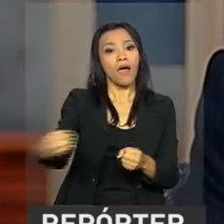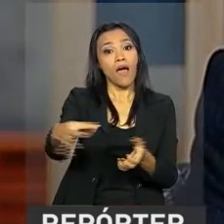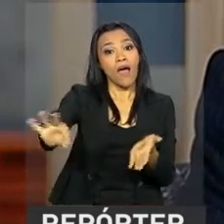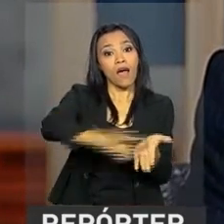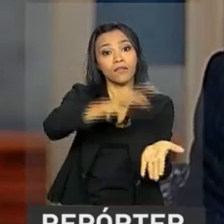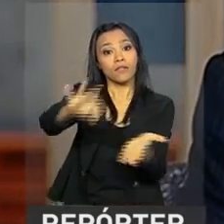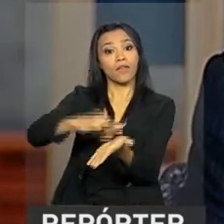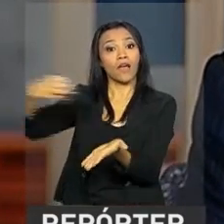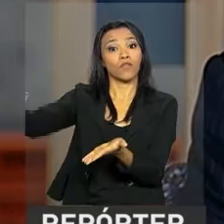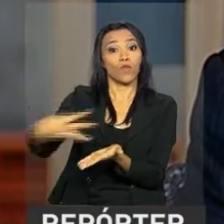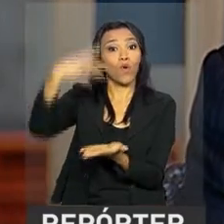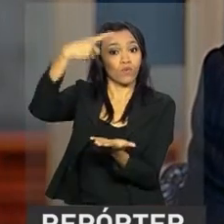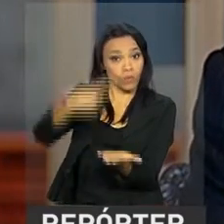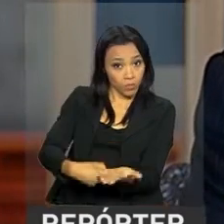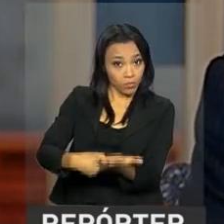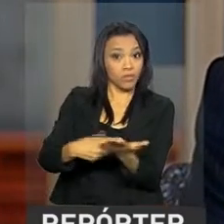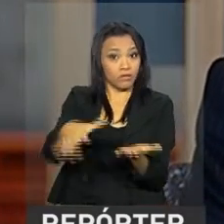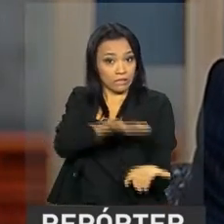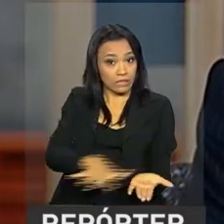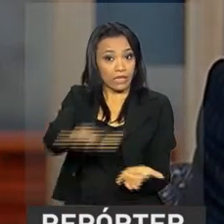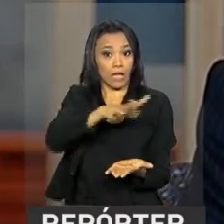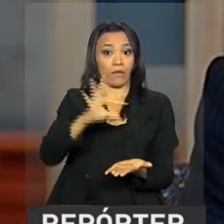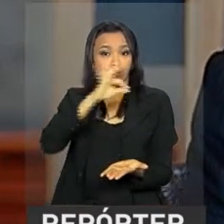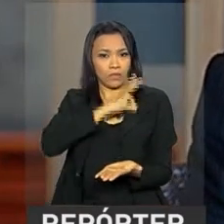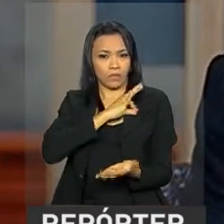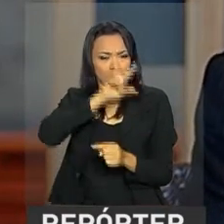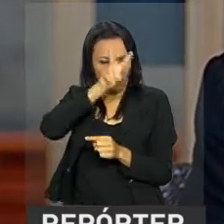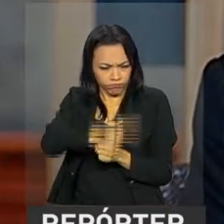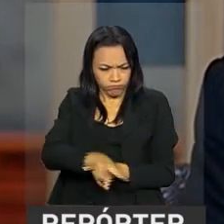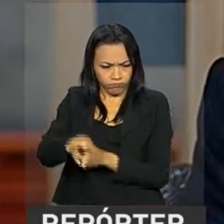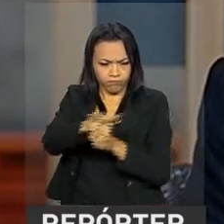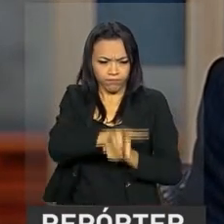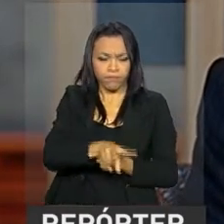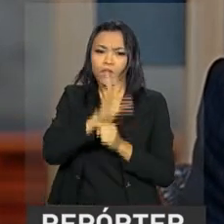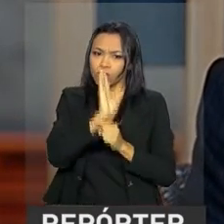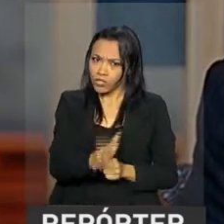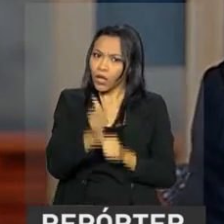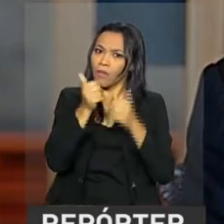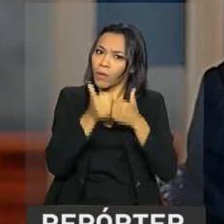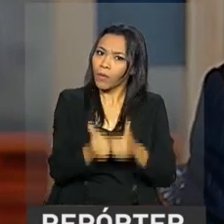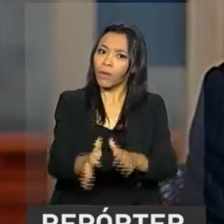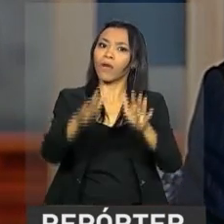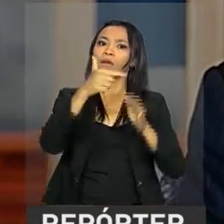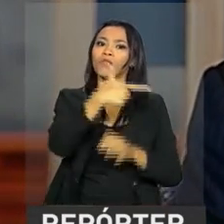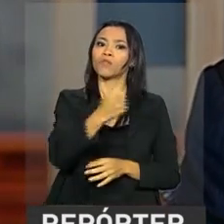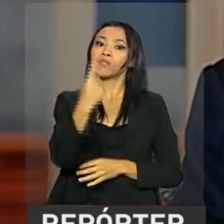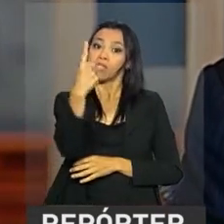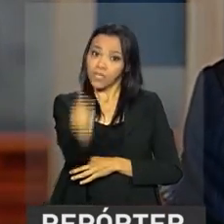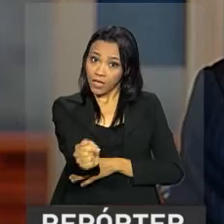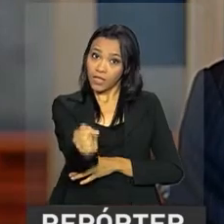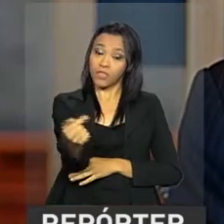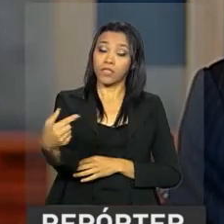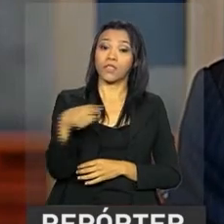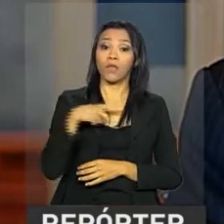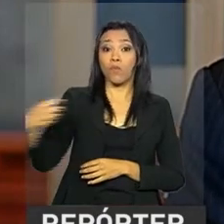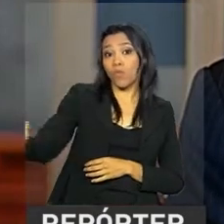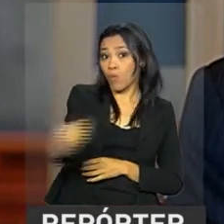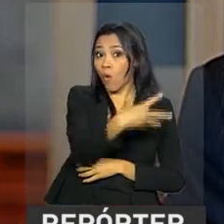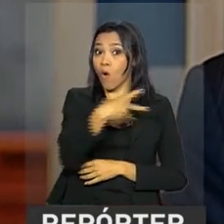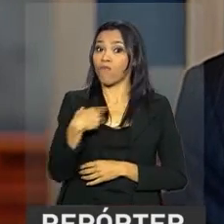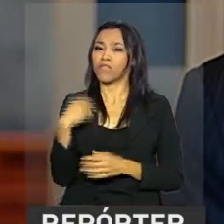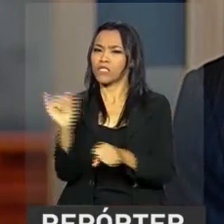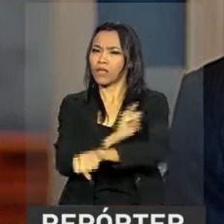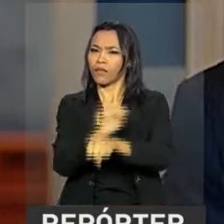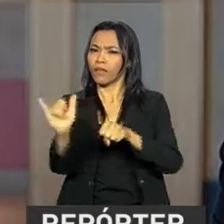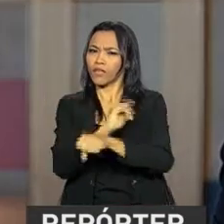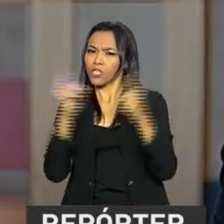policial é e de investigação já para 2017 é termos uma nova forma de combate ao crime